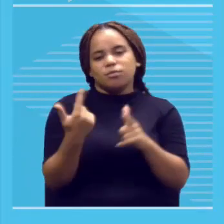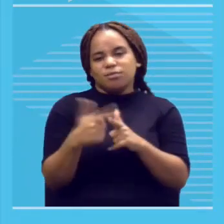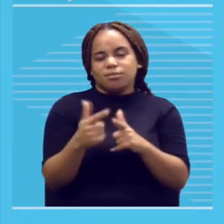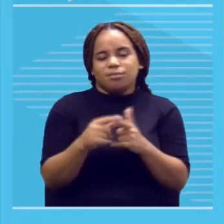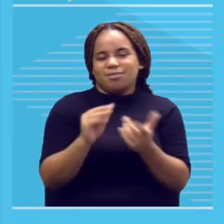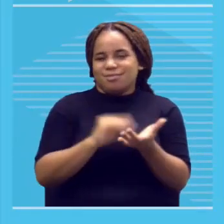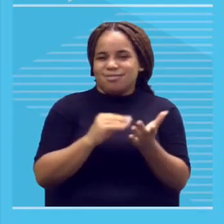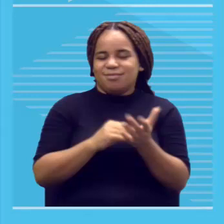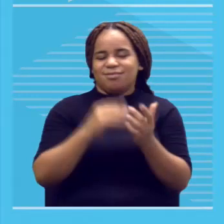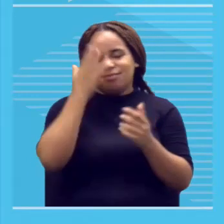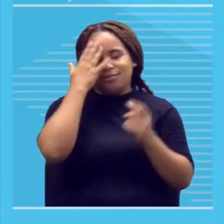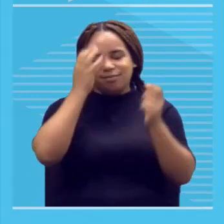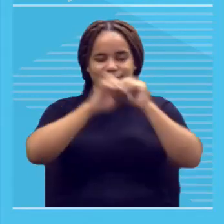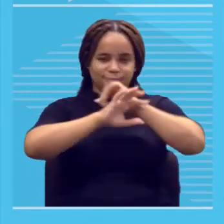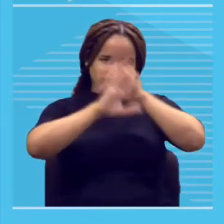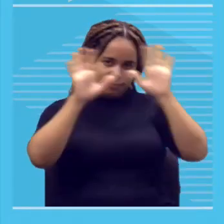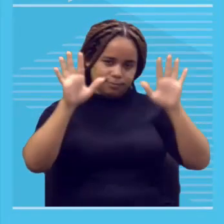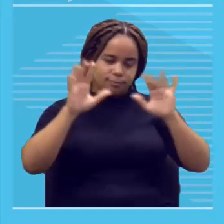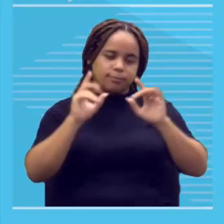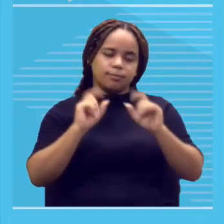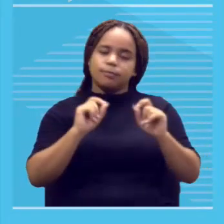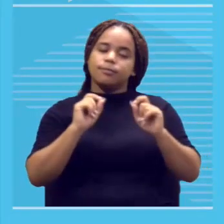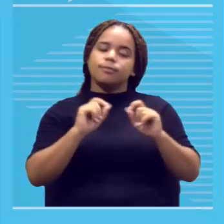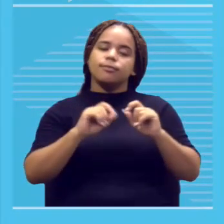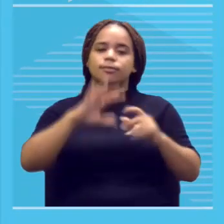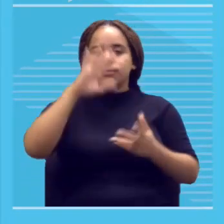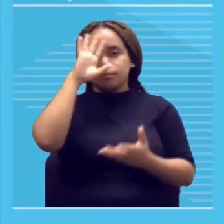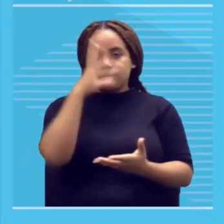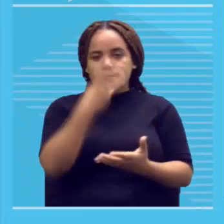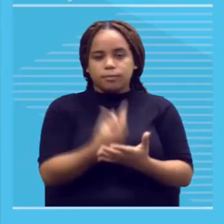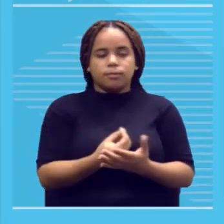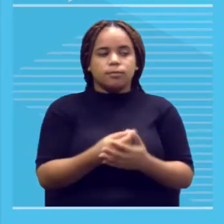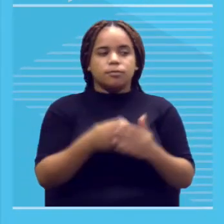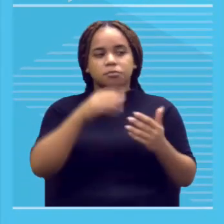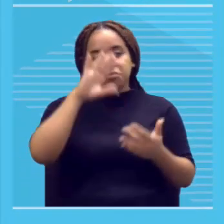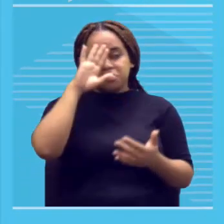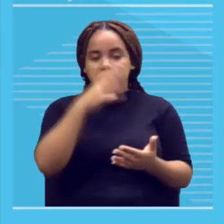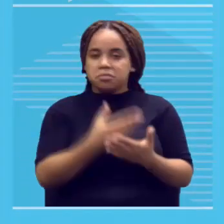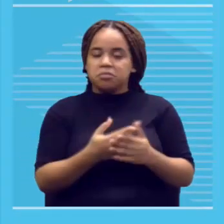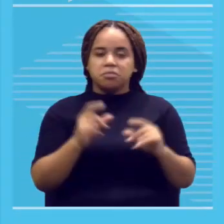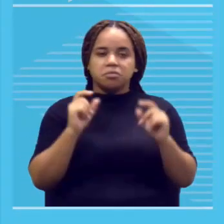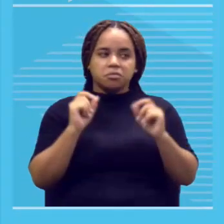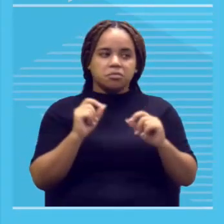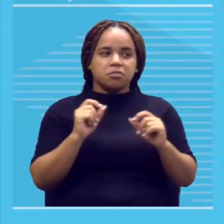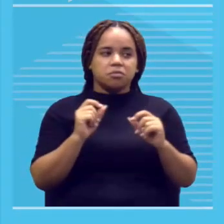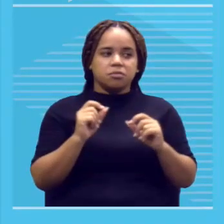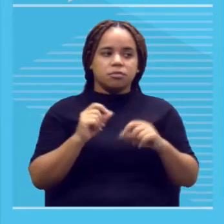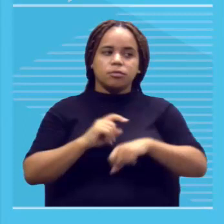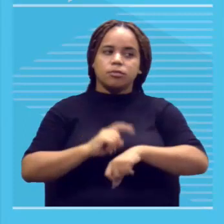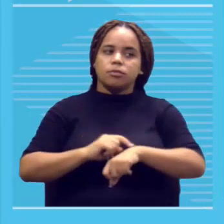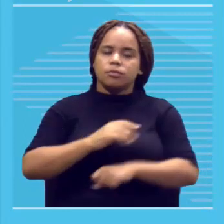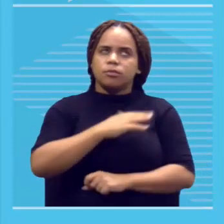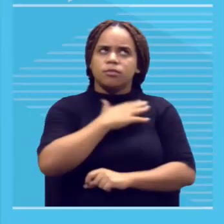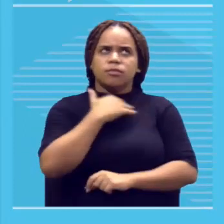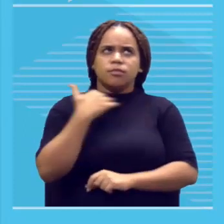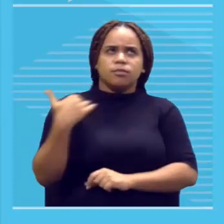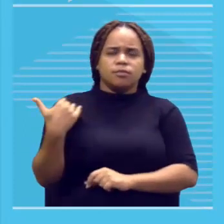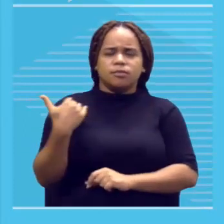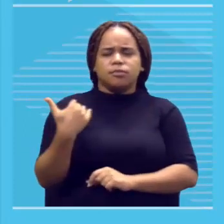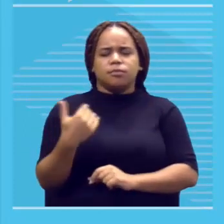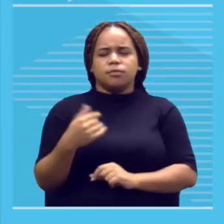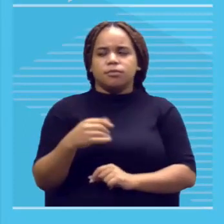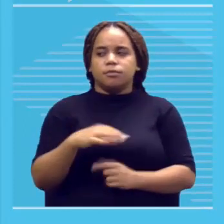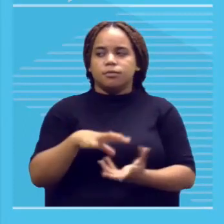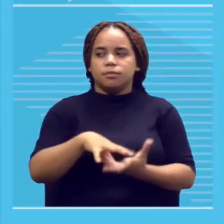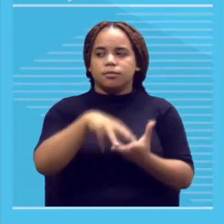bom o que que o espiritismo acredita em si na hora da morte que os espíritos